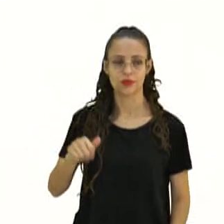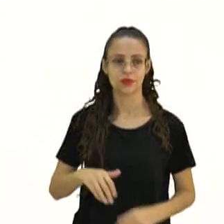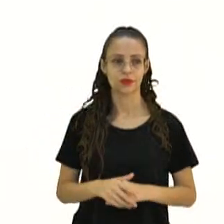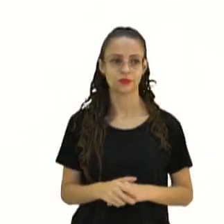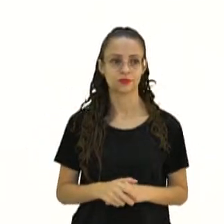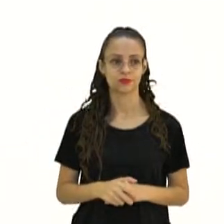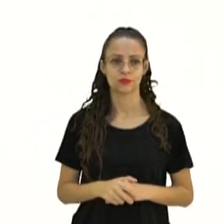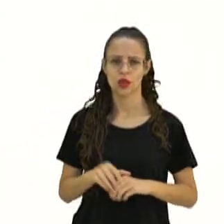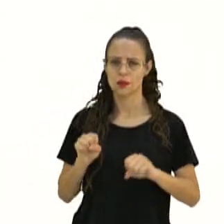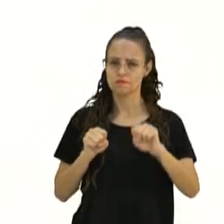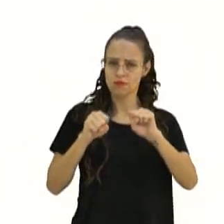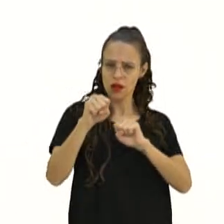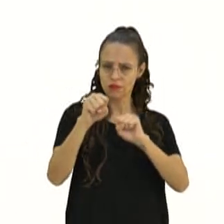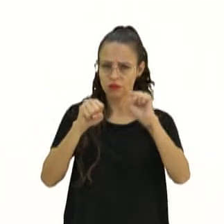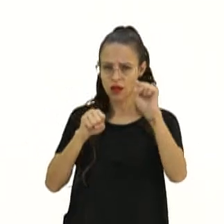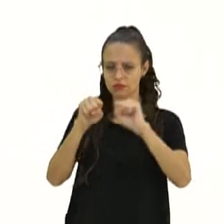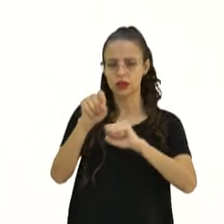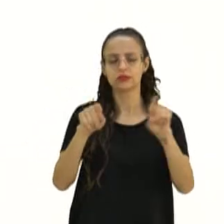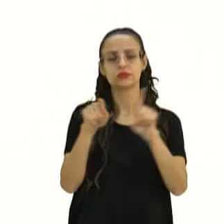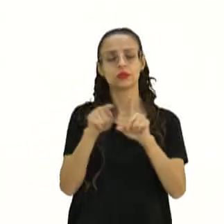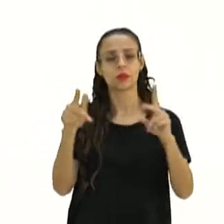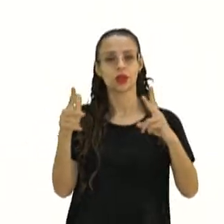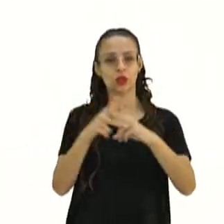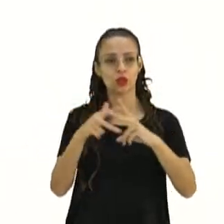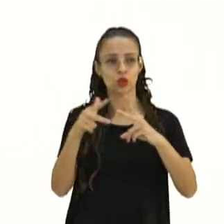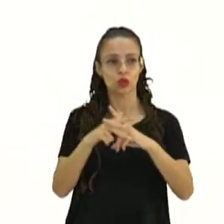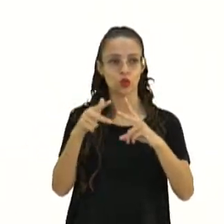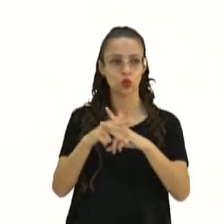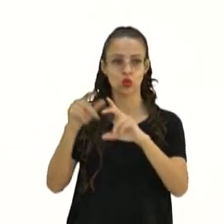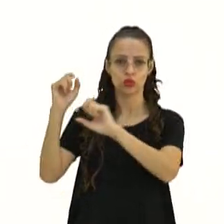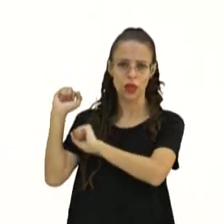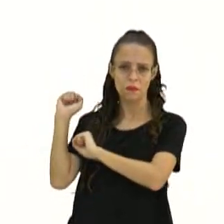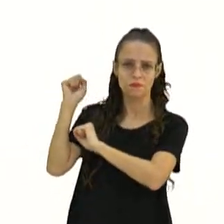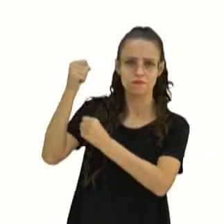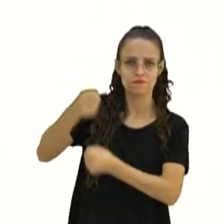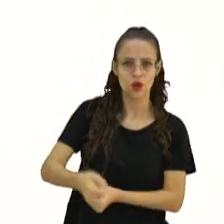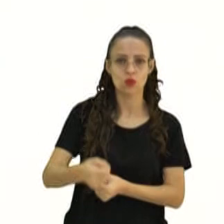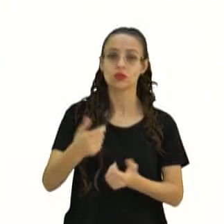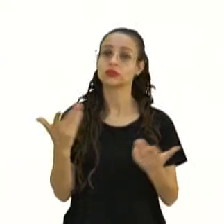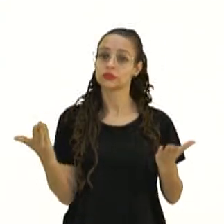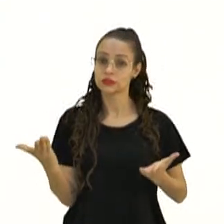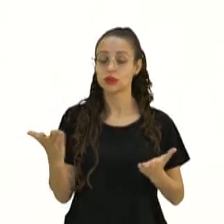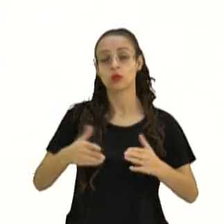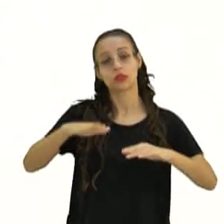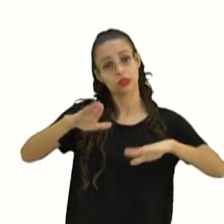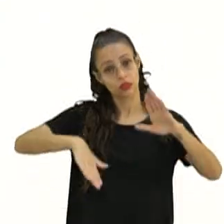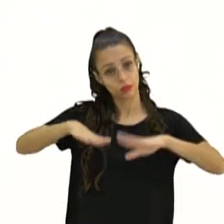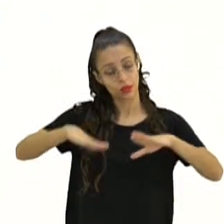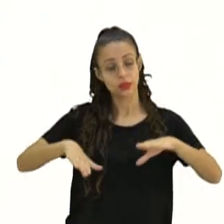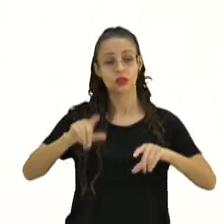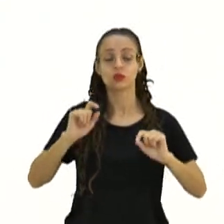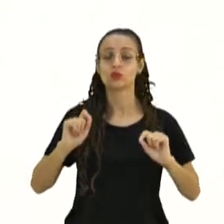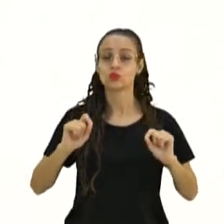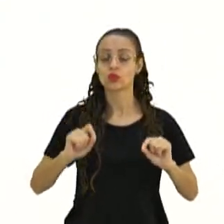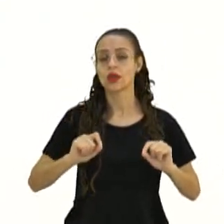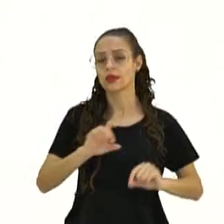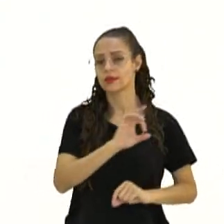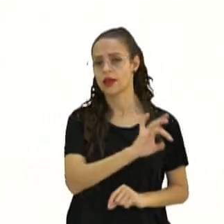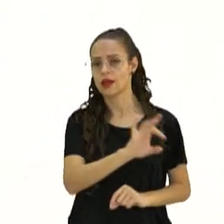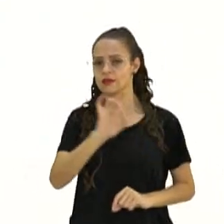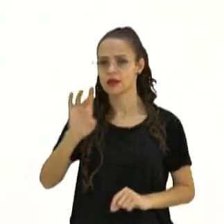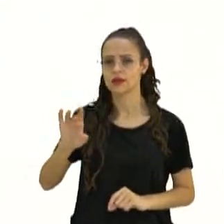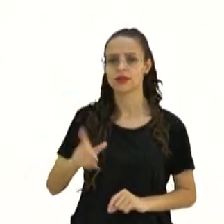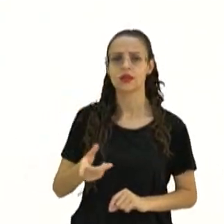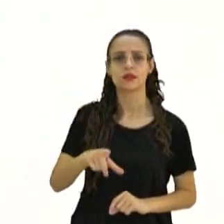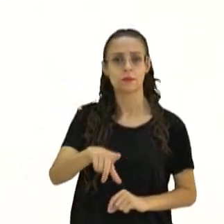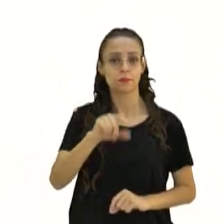trocação de socos, luta em pé, né? Situação de lutas sendo levada ao chão, né? Então, dependendo, cada atleta ali tem sua